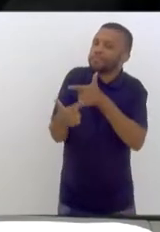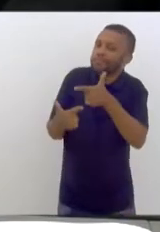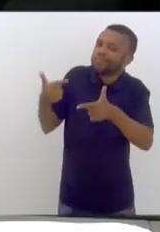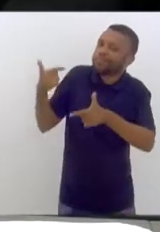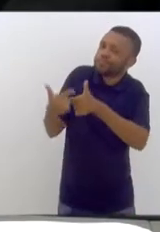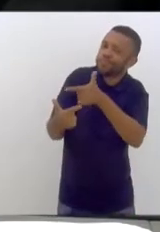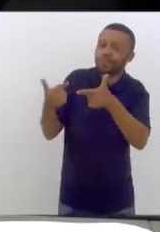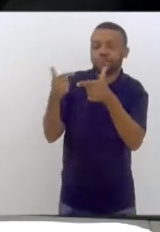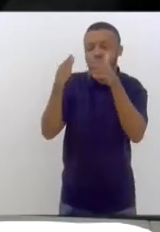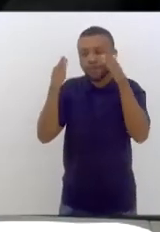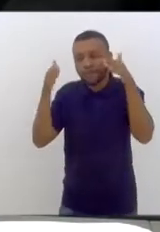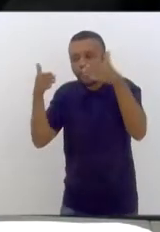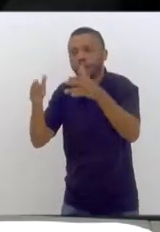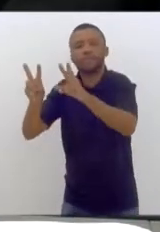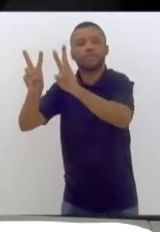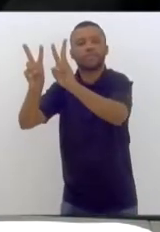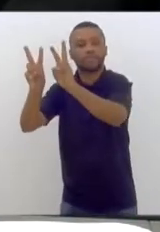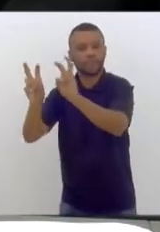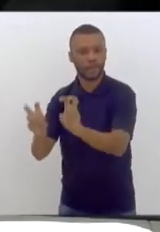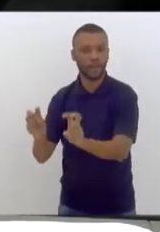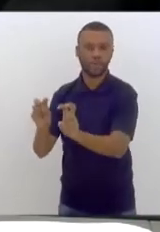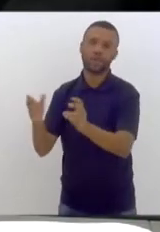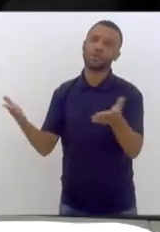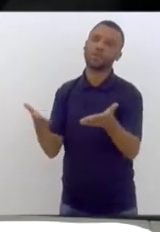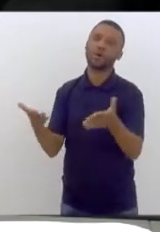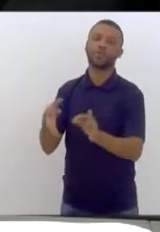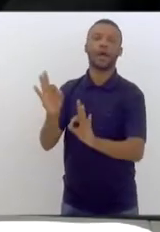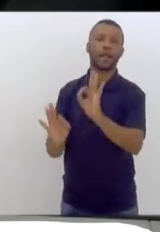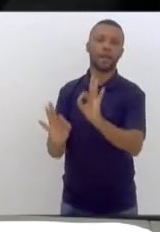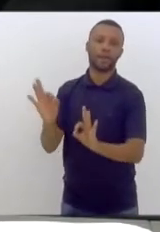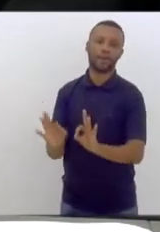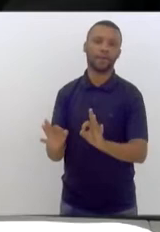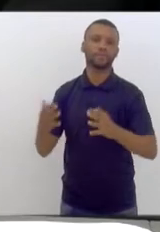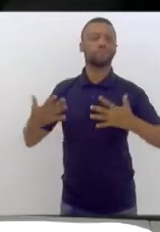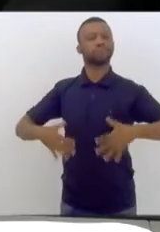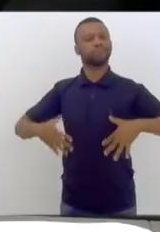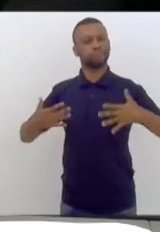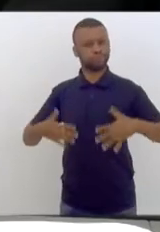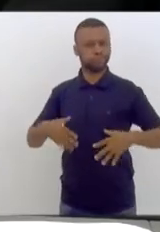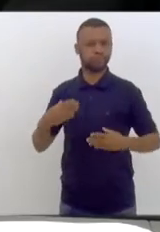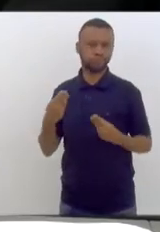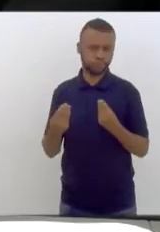nessa tarefa, que hoje é feita de uma maneira bastante,